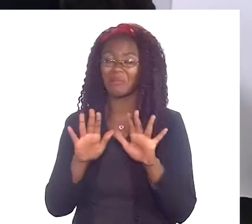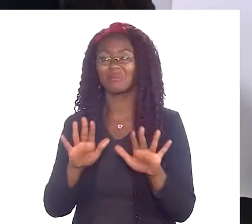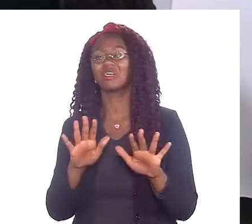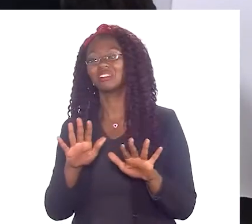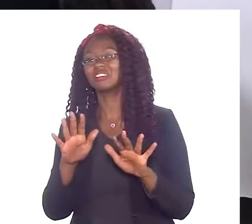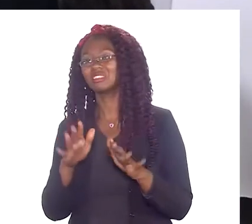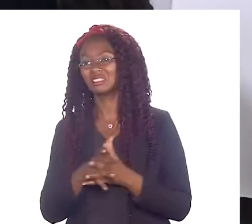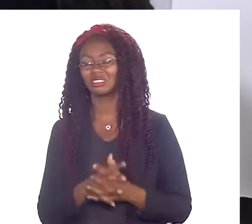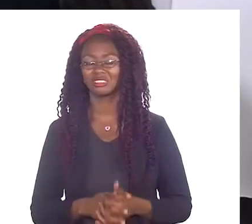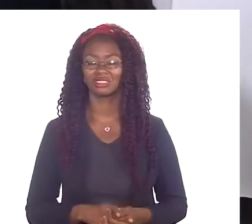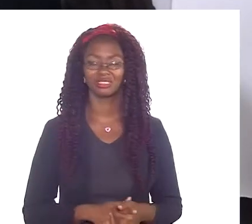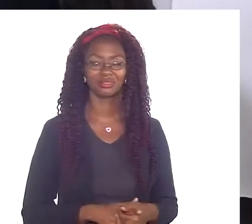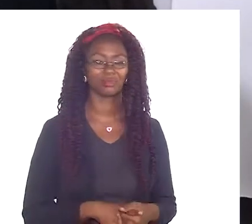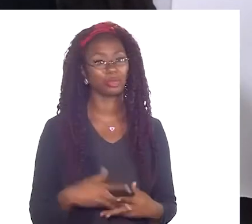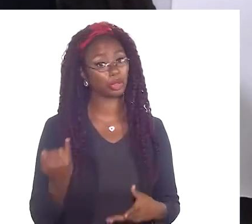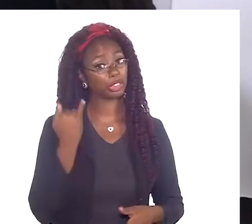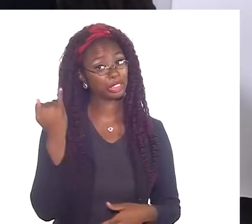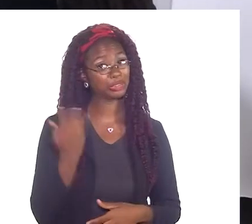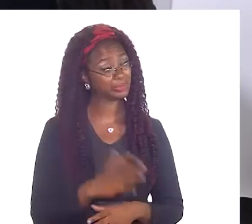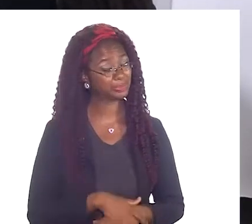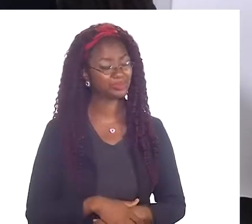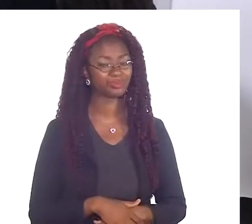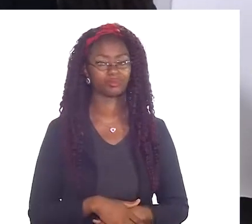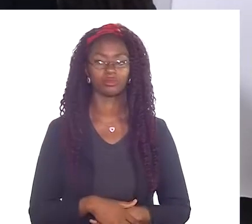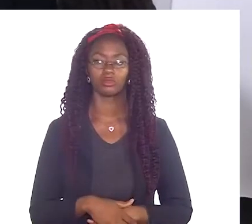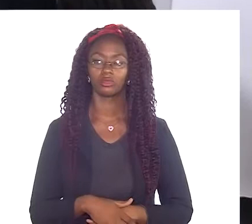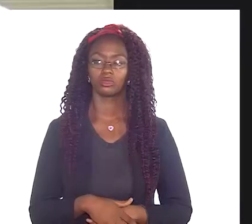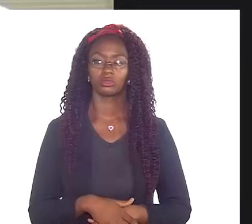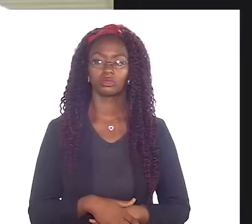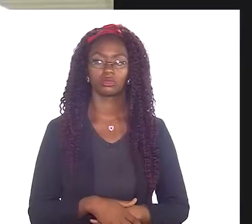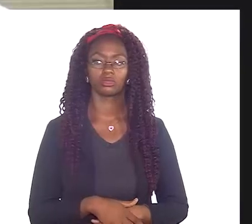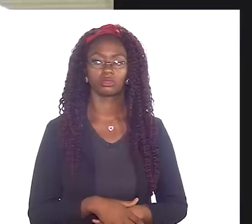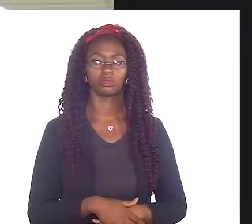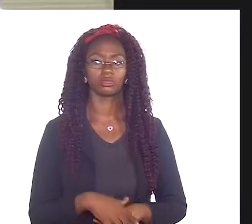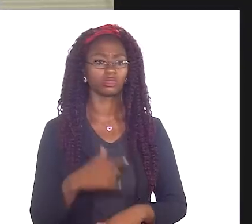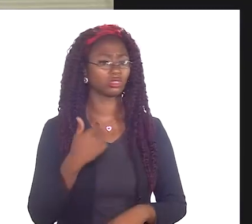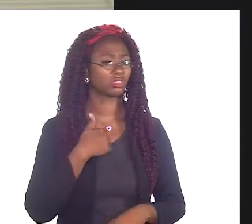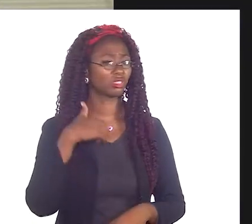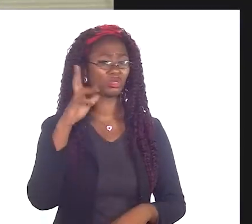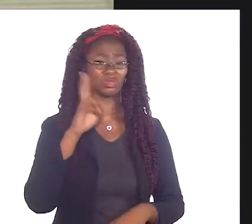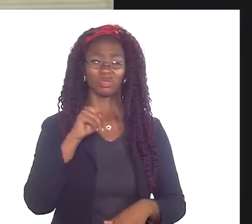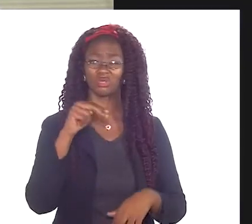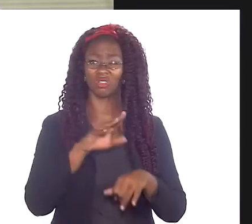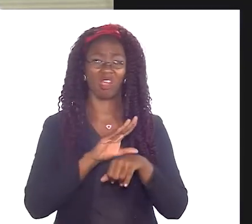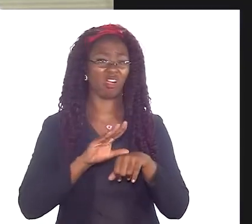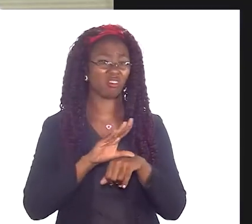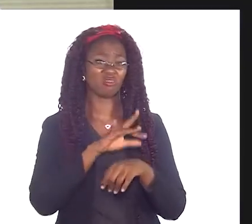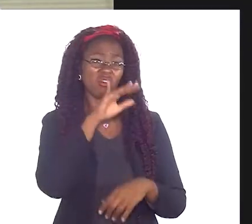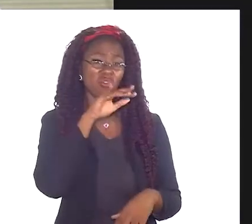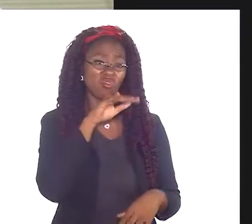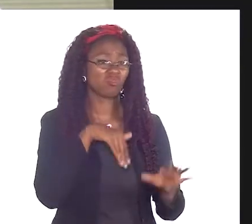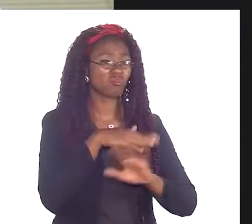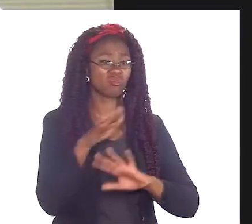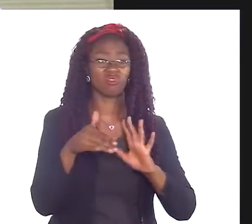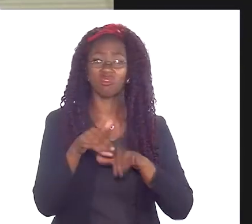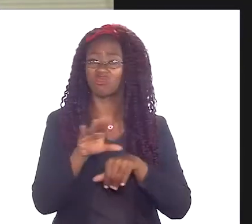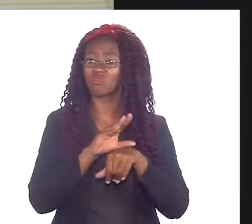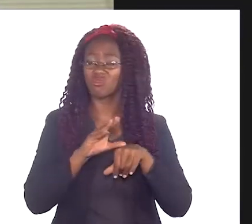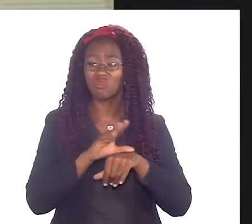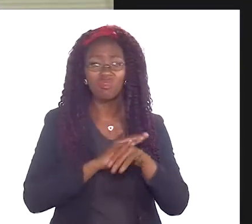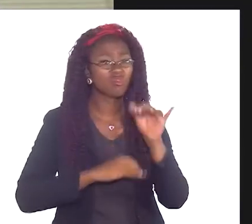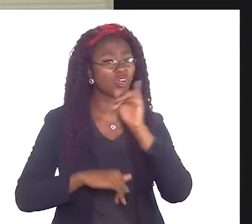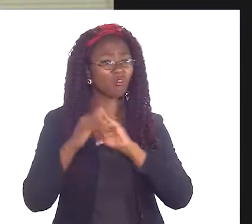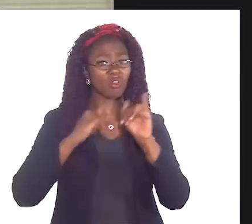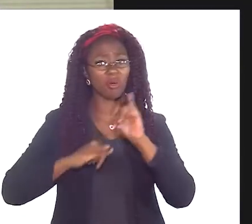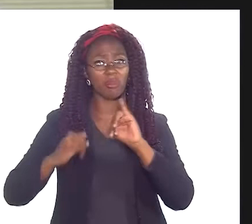tem uma pegada aí. eu nunca vi curso ruim. Todo Boa. curso ele é